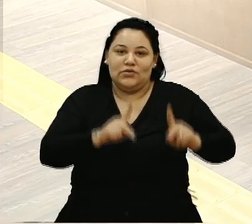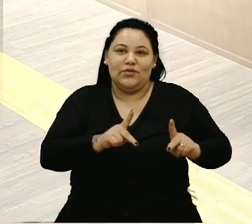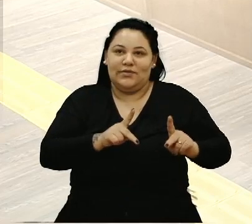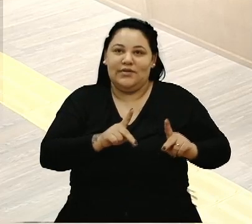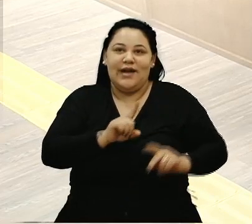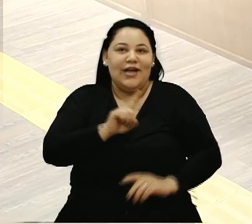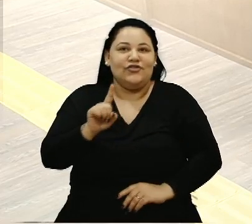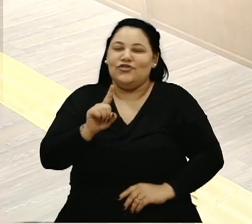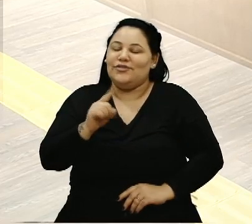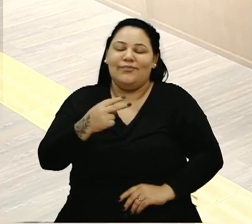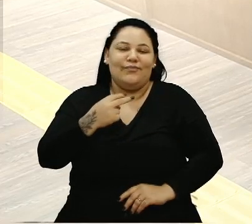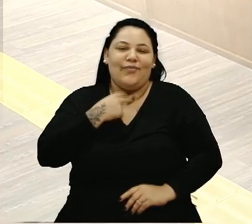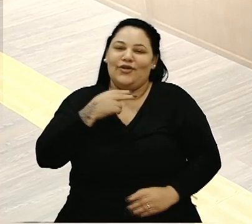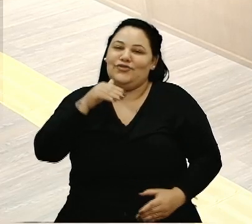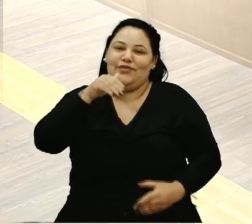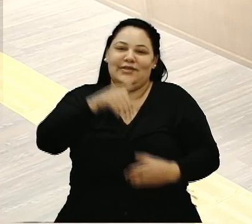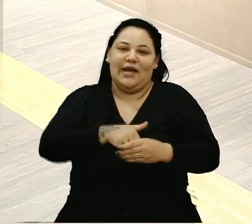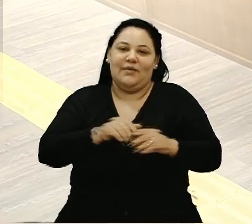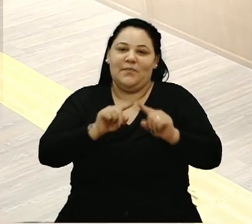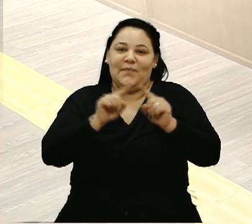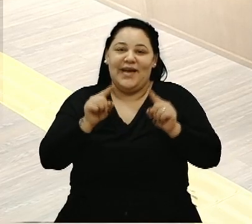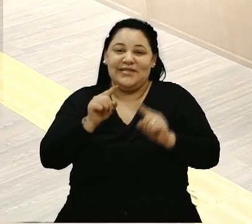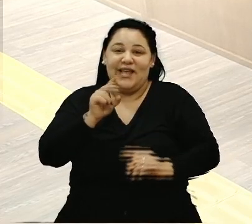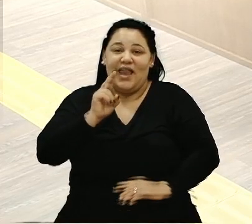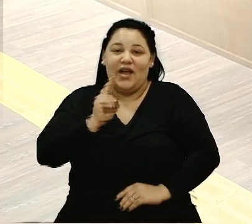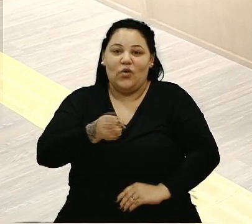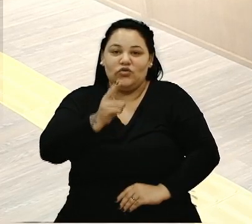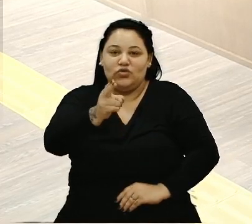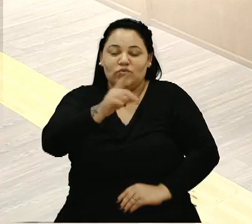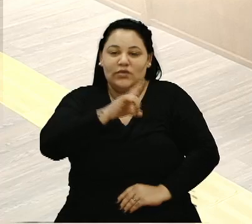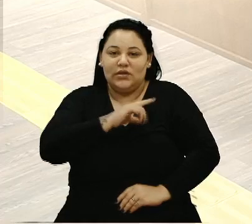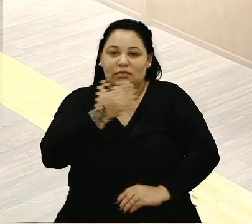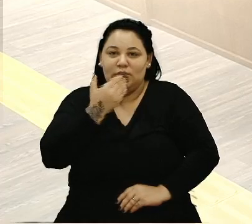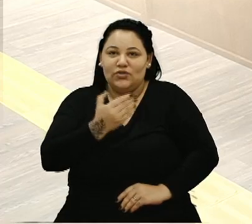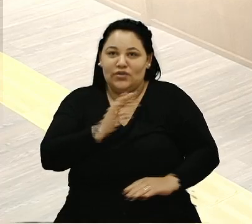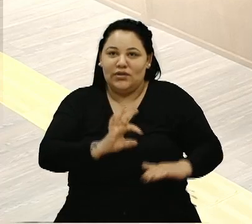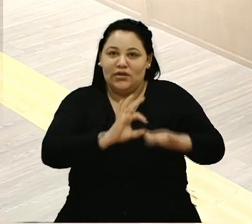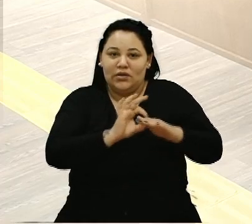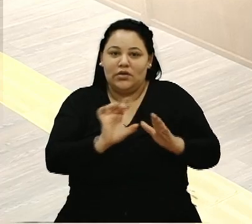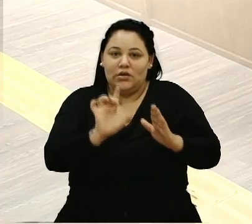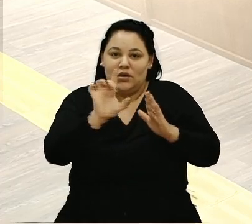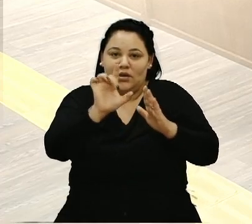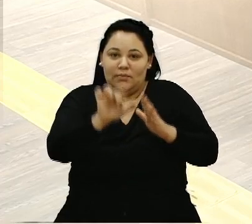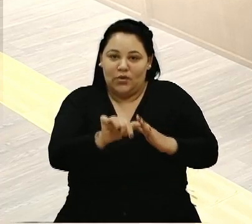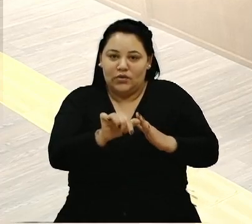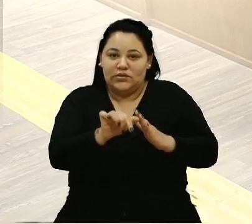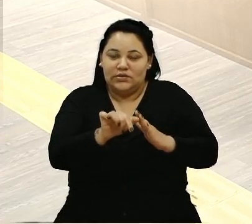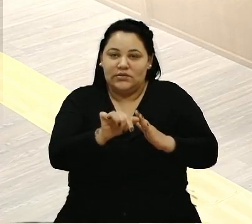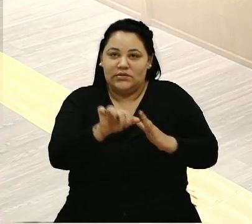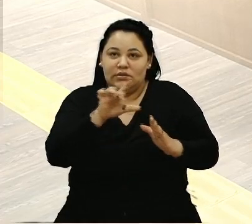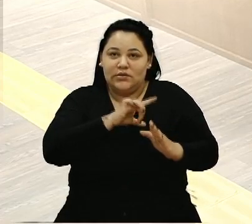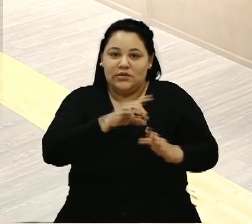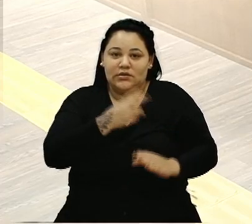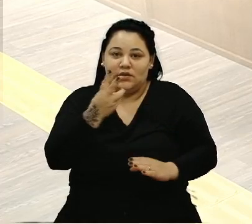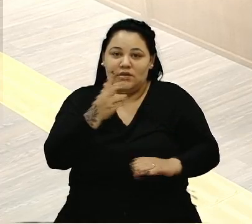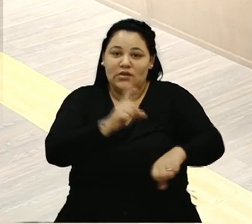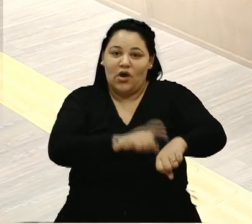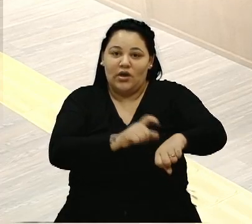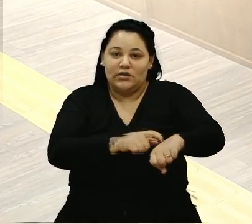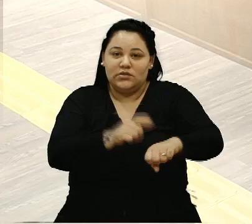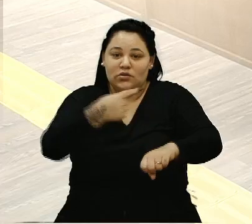votar a prorrogação da sessão, mas ela segue com essa declaração e depois dessa declaração, com as 3 horas, a gente